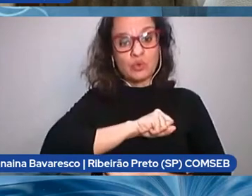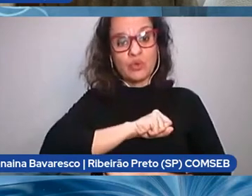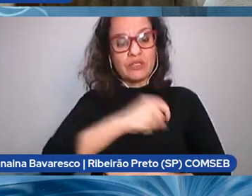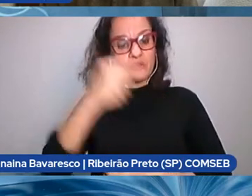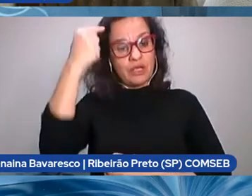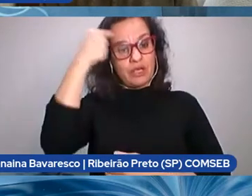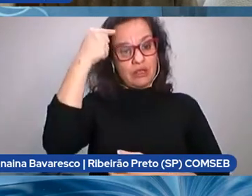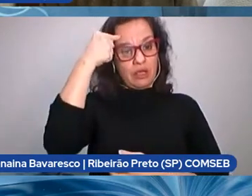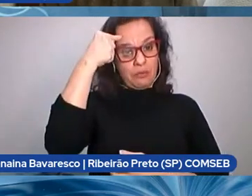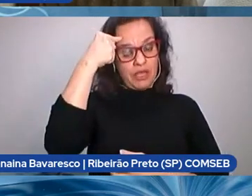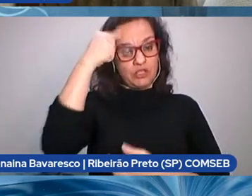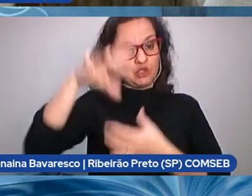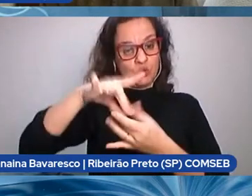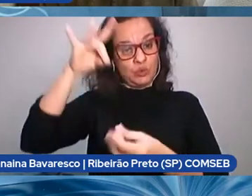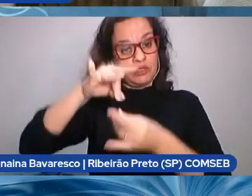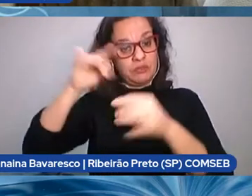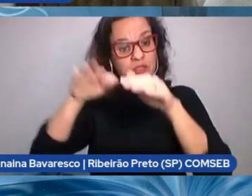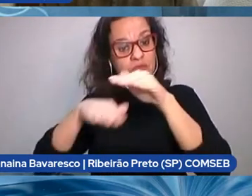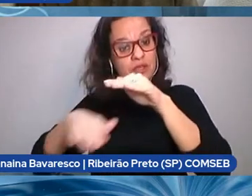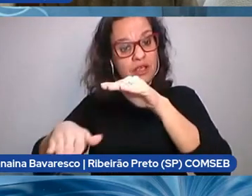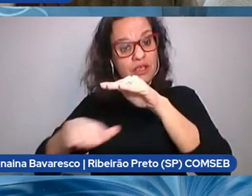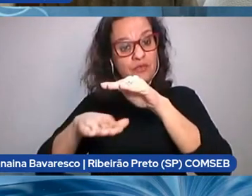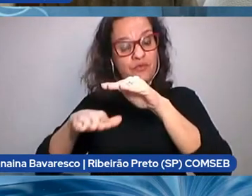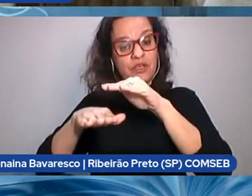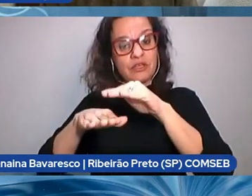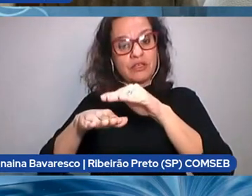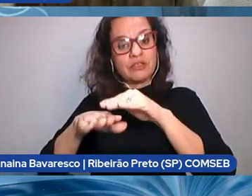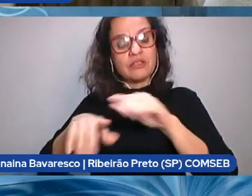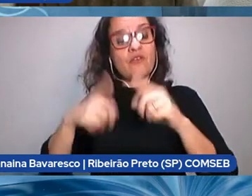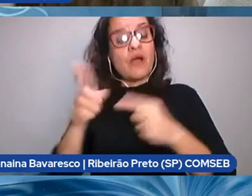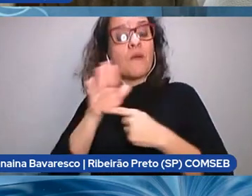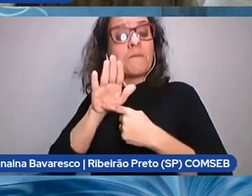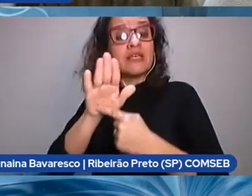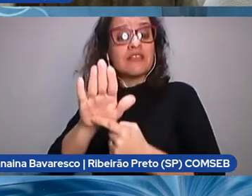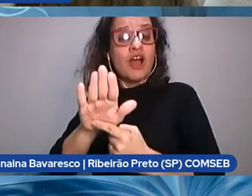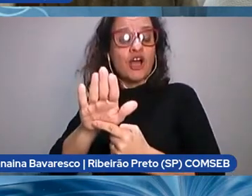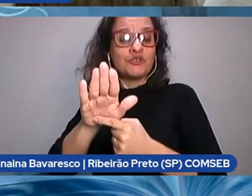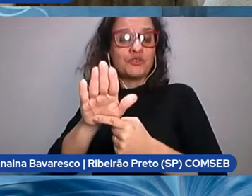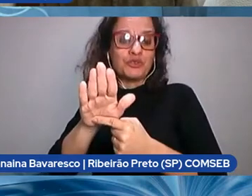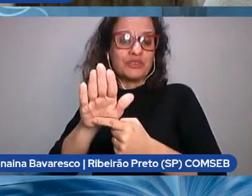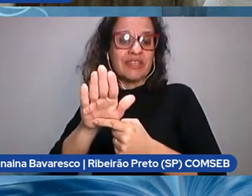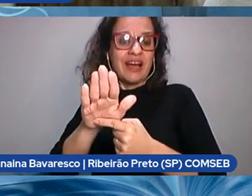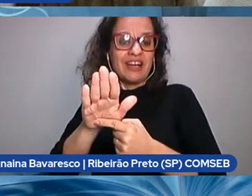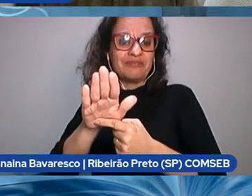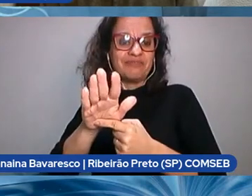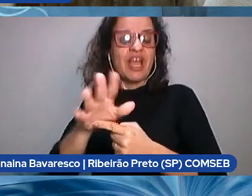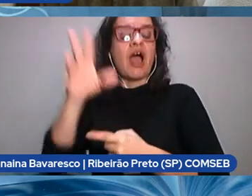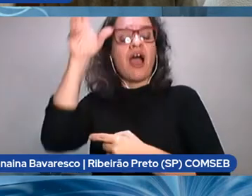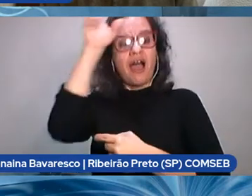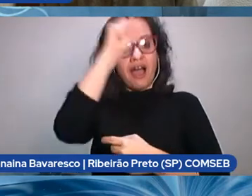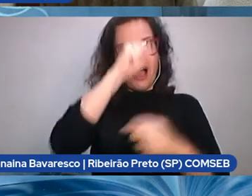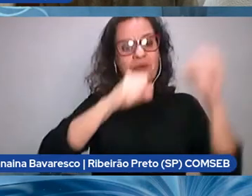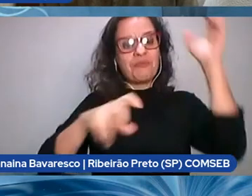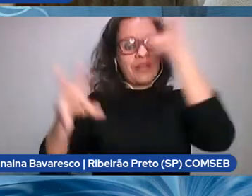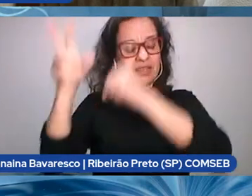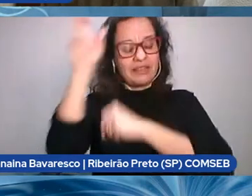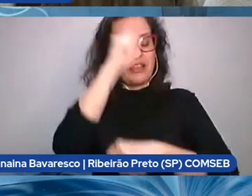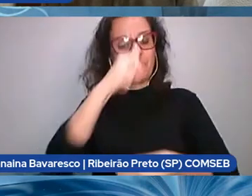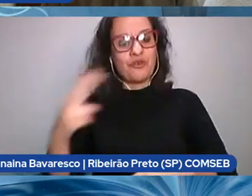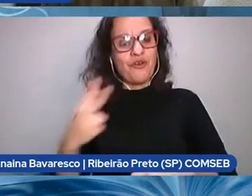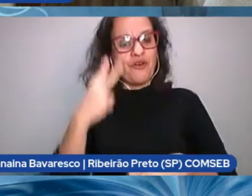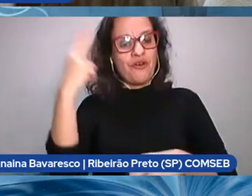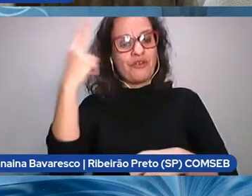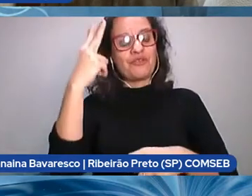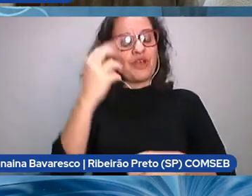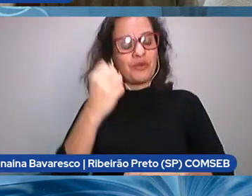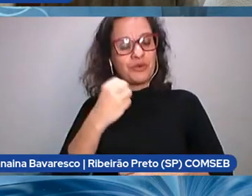mente dos espíritos inferiores, basta ajudá-los a ir aprendendo os valores do bem para